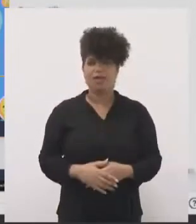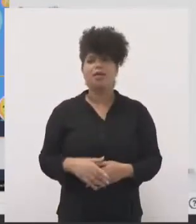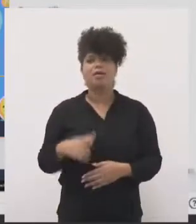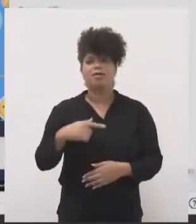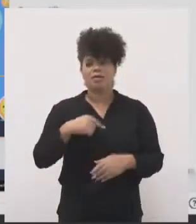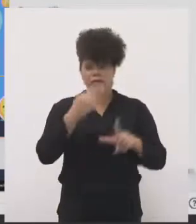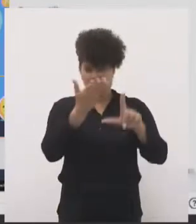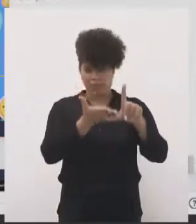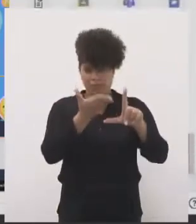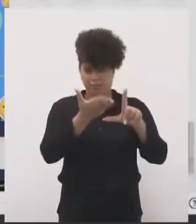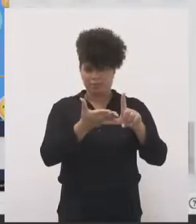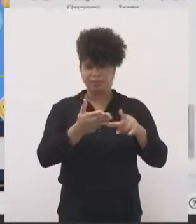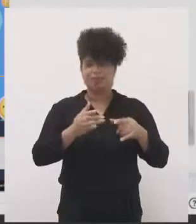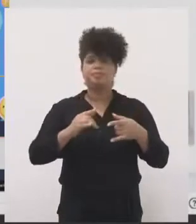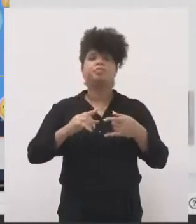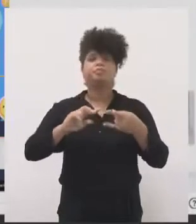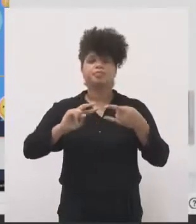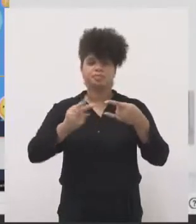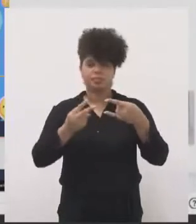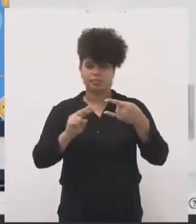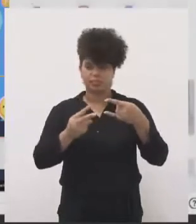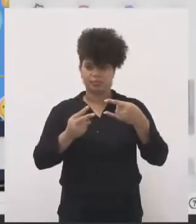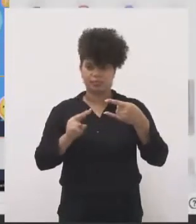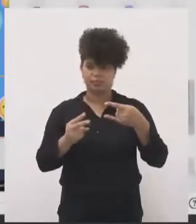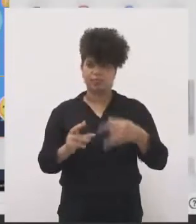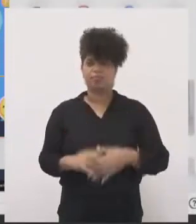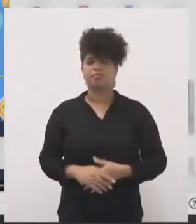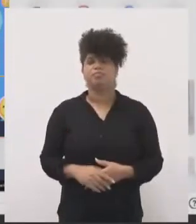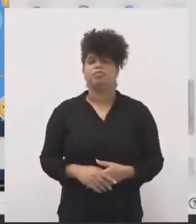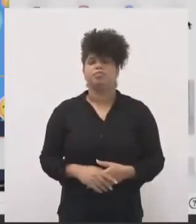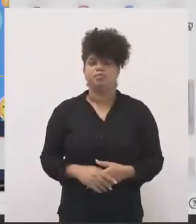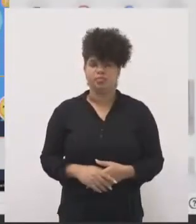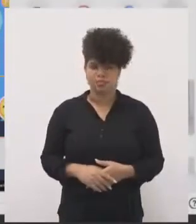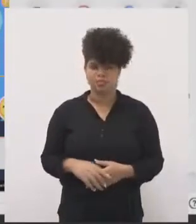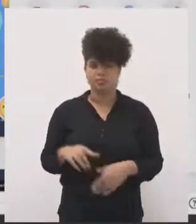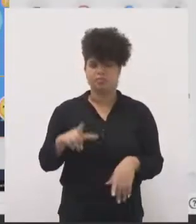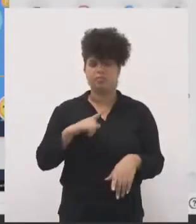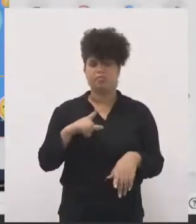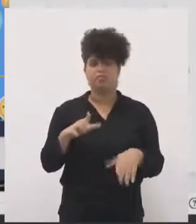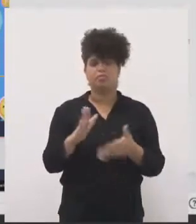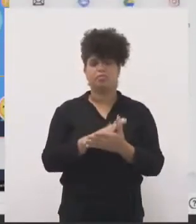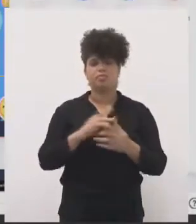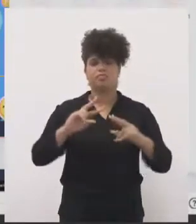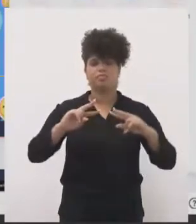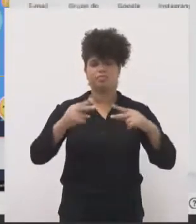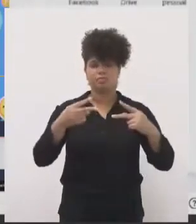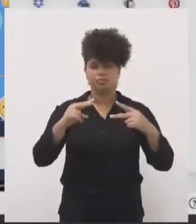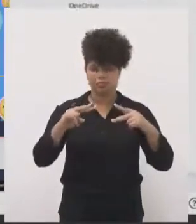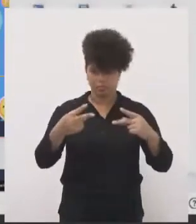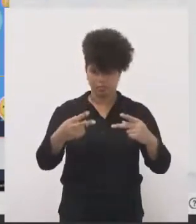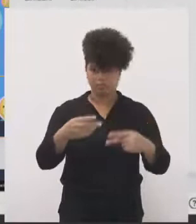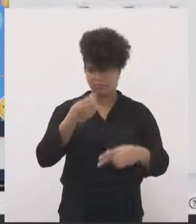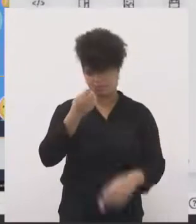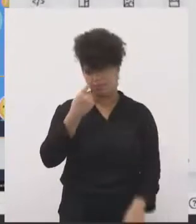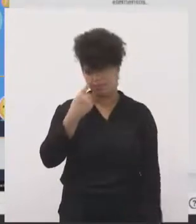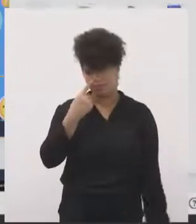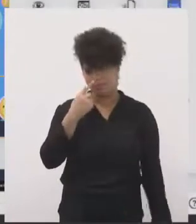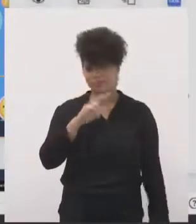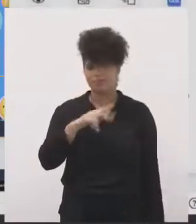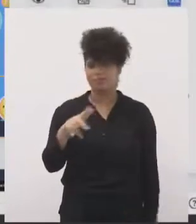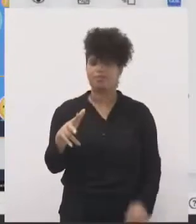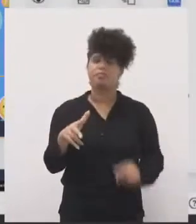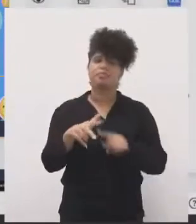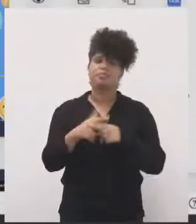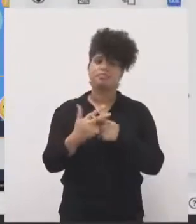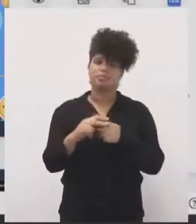Classroom, Microsoft Teams, links de compartilhamento. Olha que bacana. Outras ferramentas,